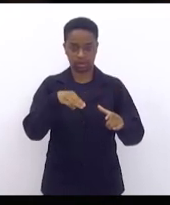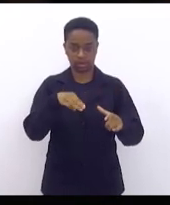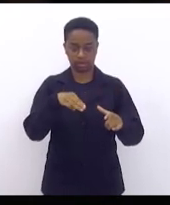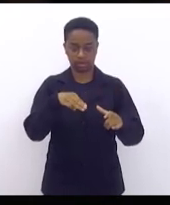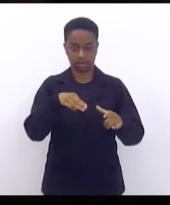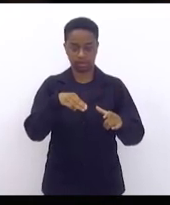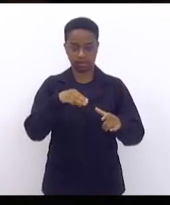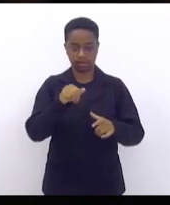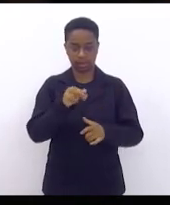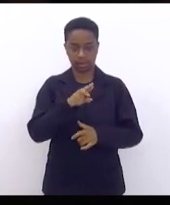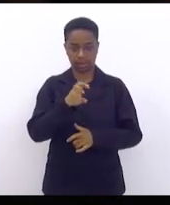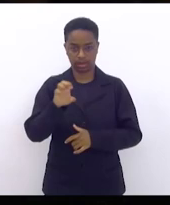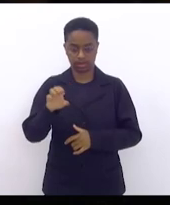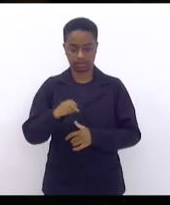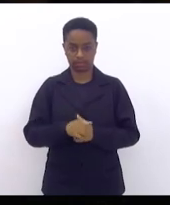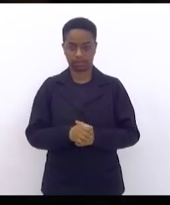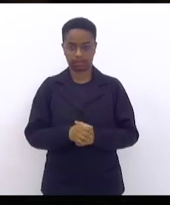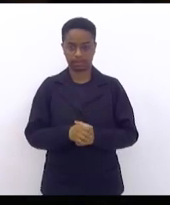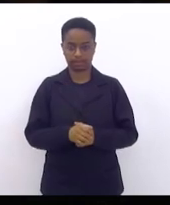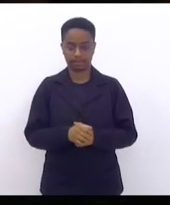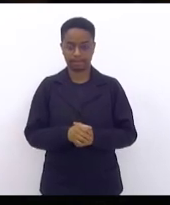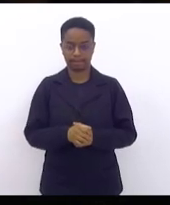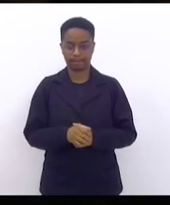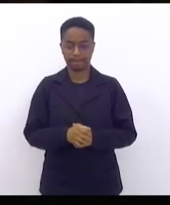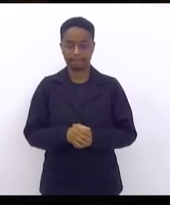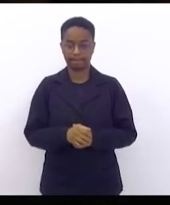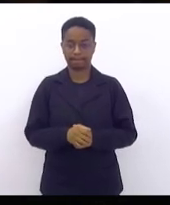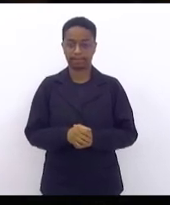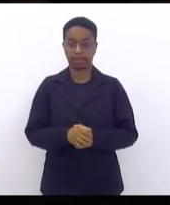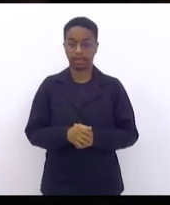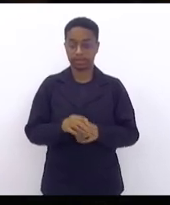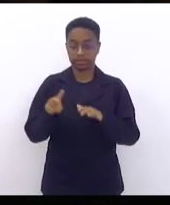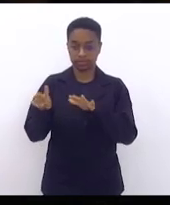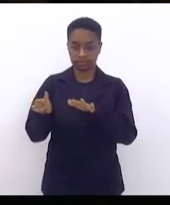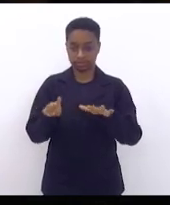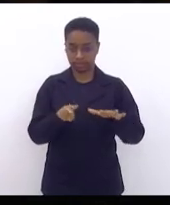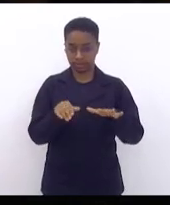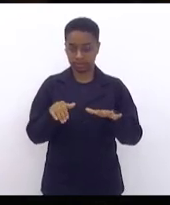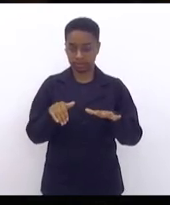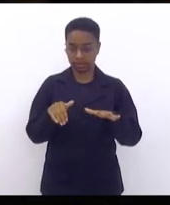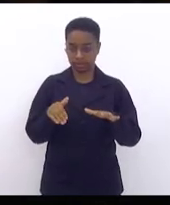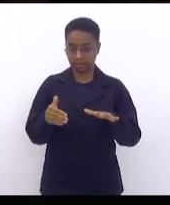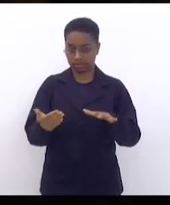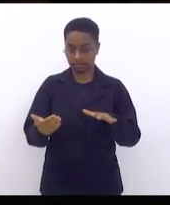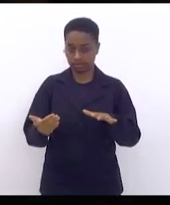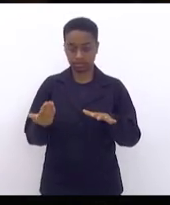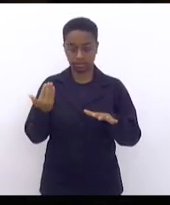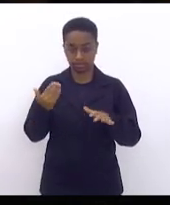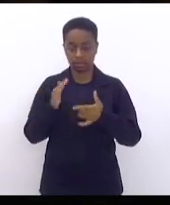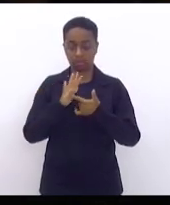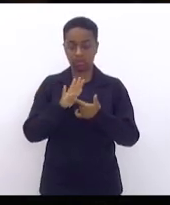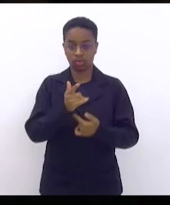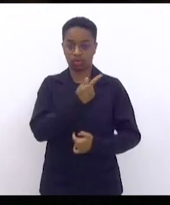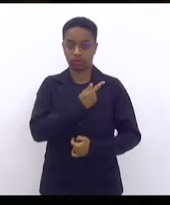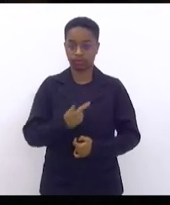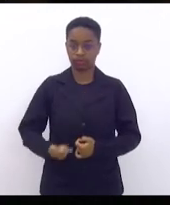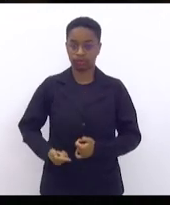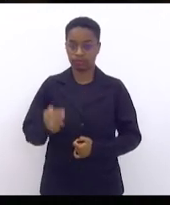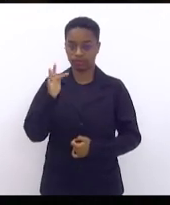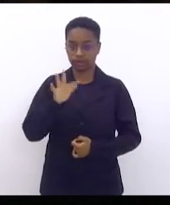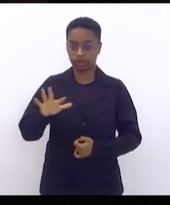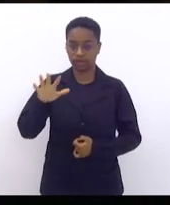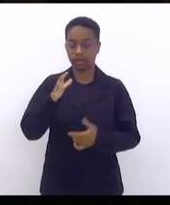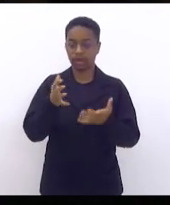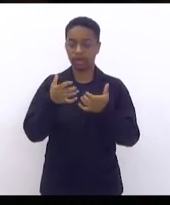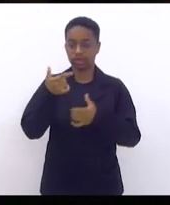A carta segue. Essa semana saiu nos jornais que o governo federal tem interesse de colocar novamente